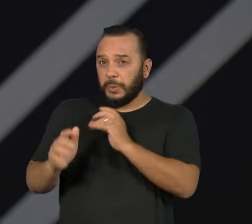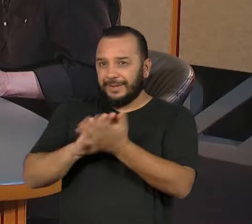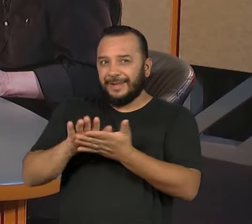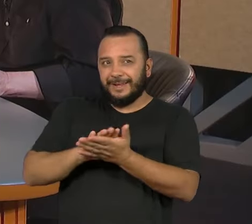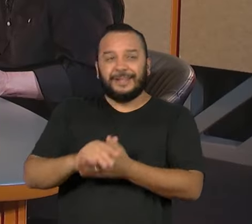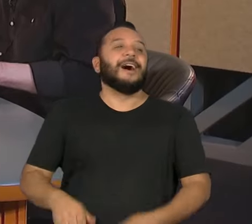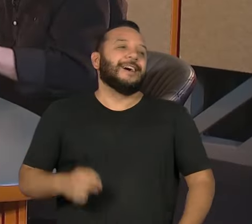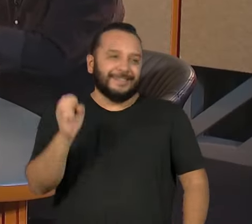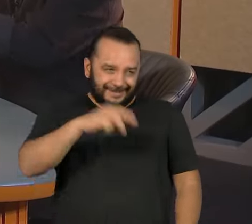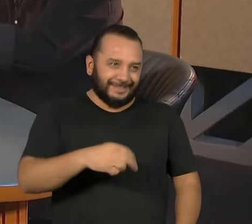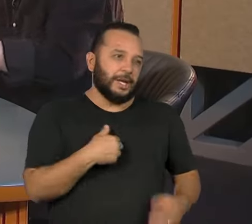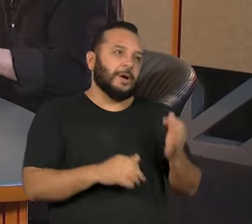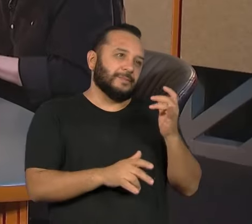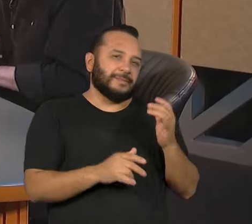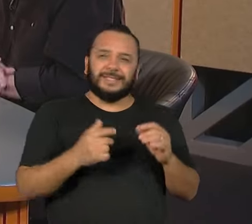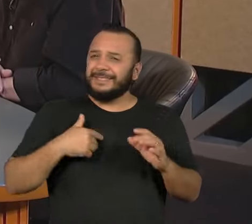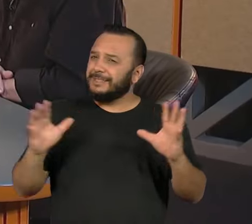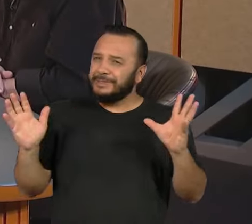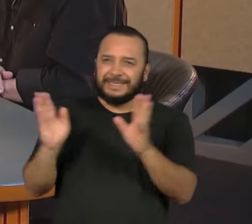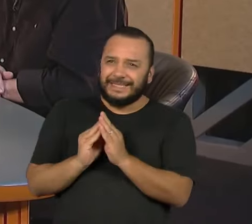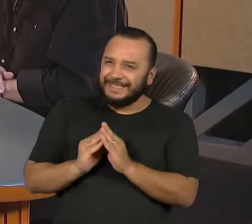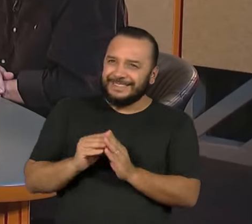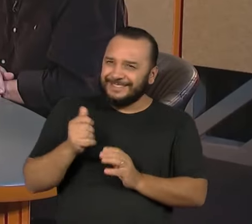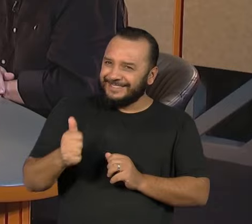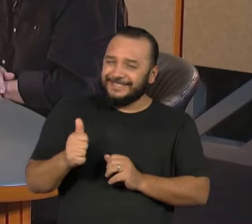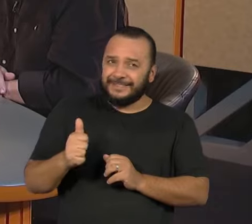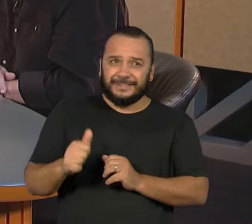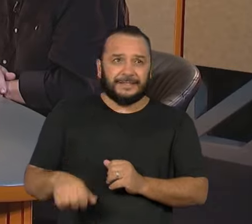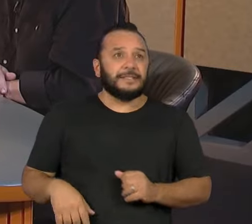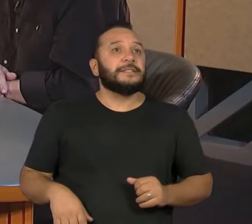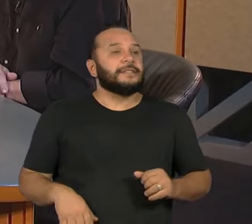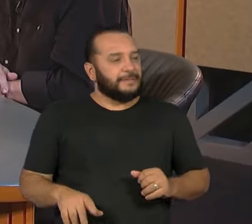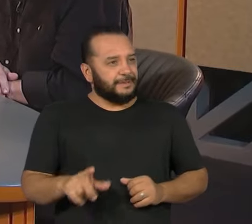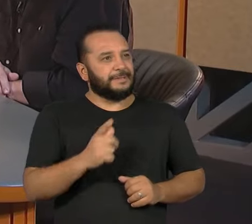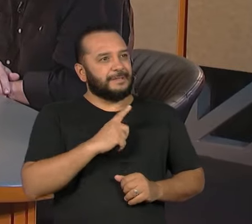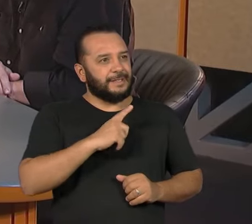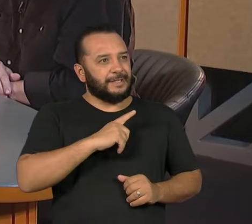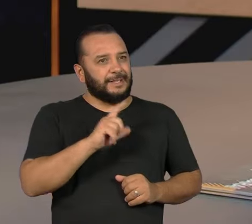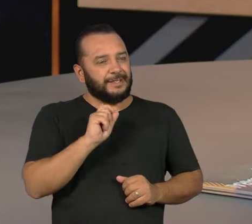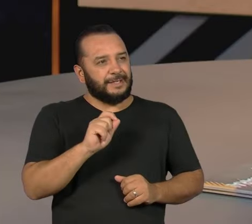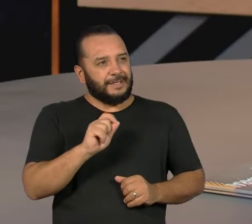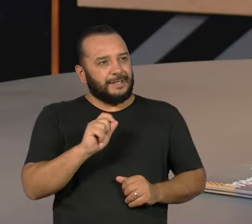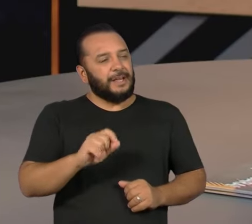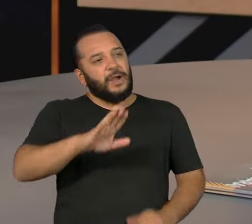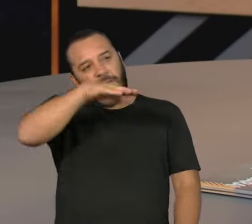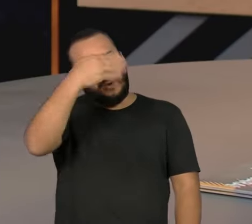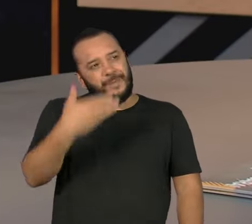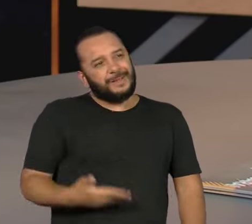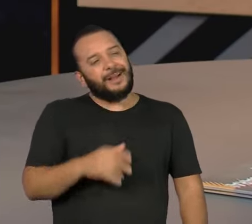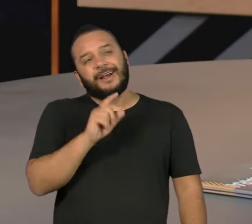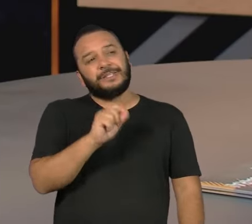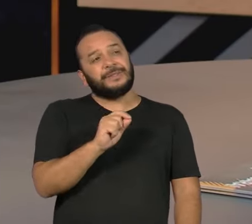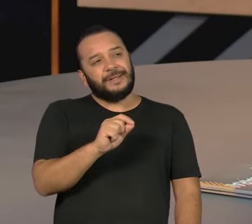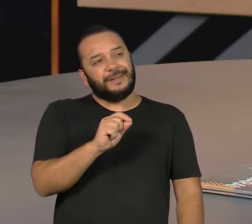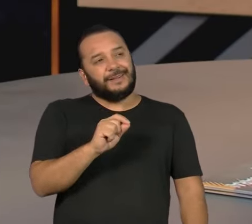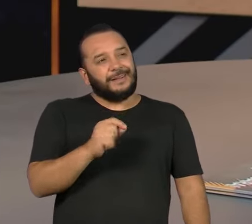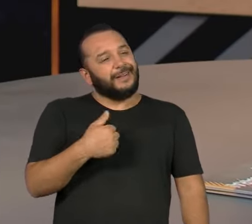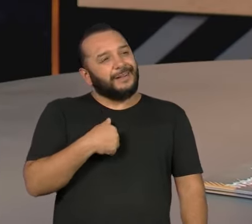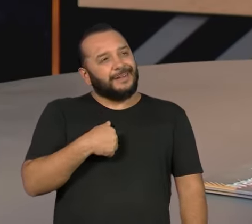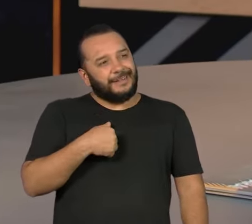toco. Uma coisinha curta. Toco. Ainda em homenagem ao nosso querido